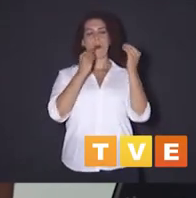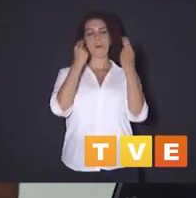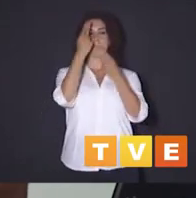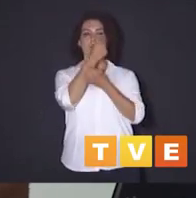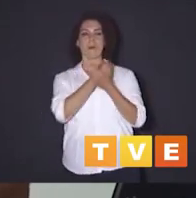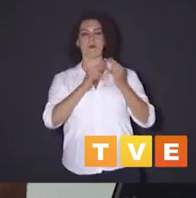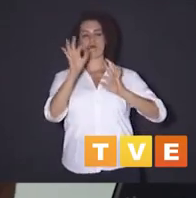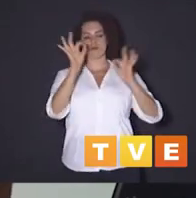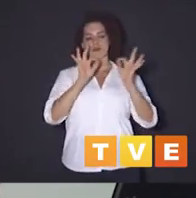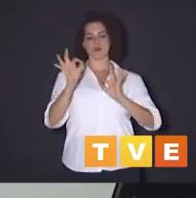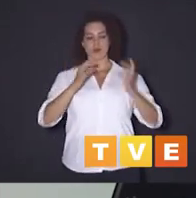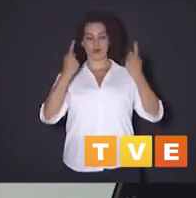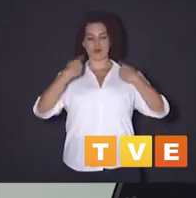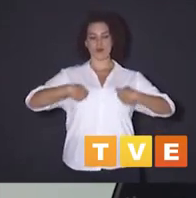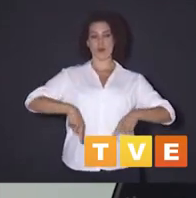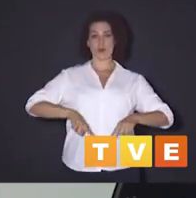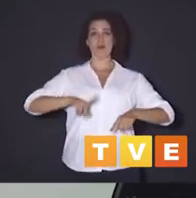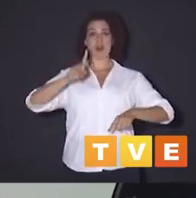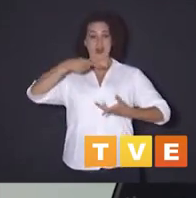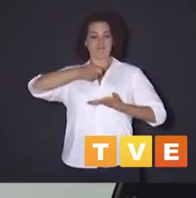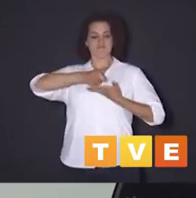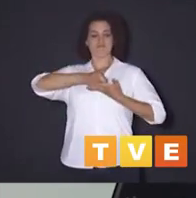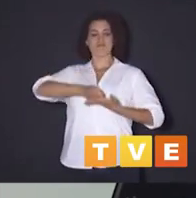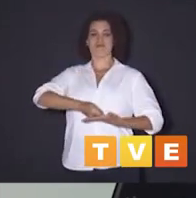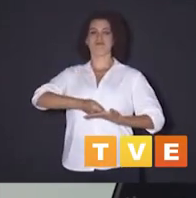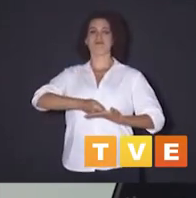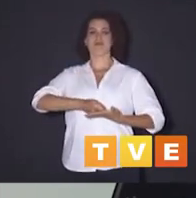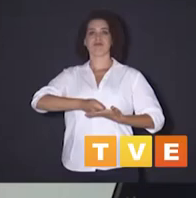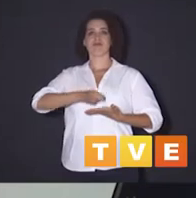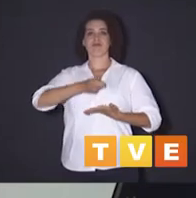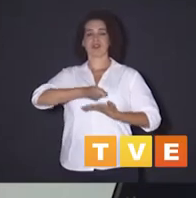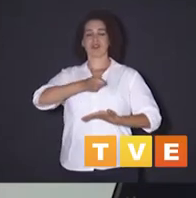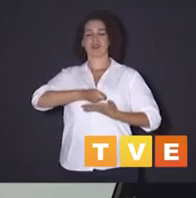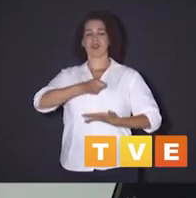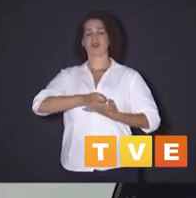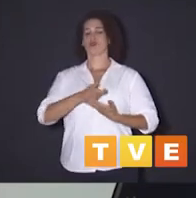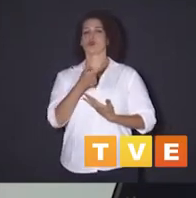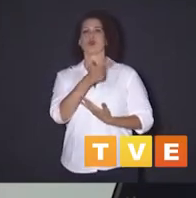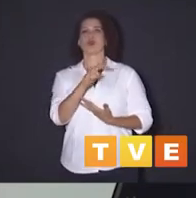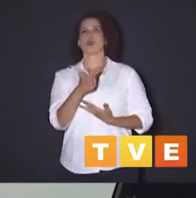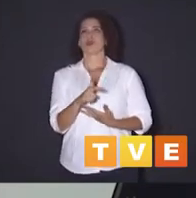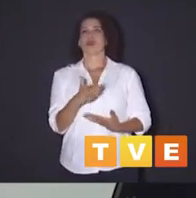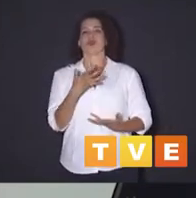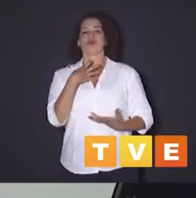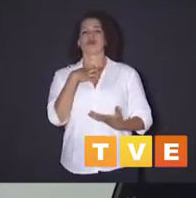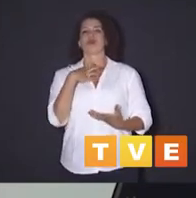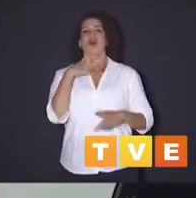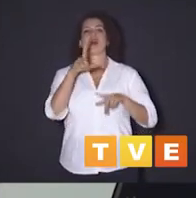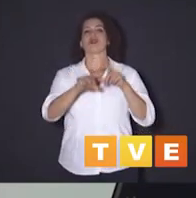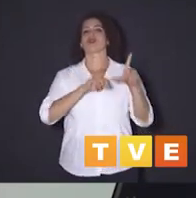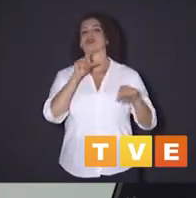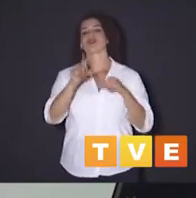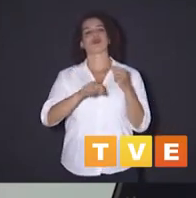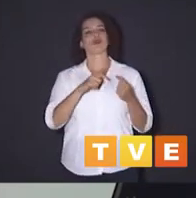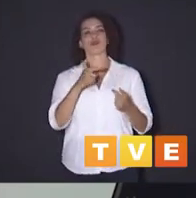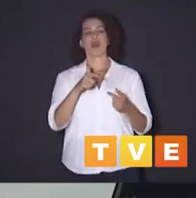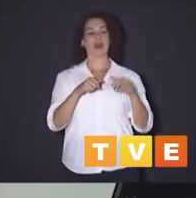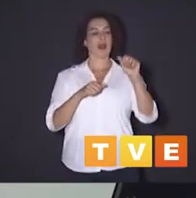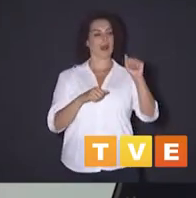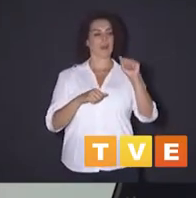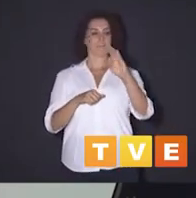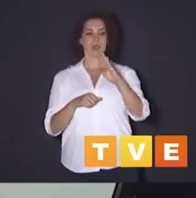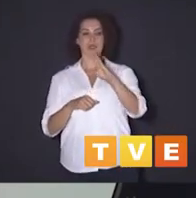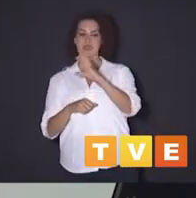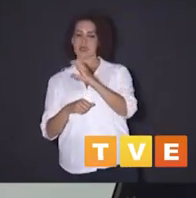que estão disponíveis elas são impostas a gente não tem formas fluidas de escolha você tem o a obesos